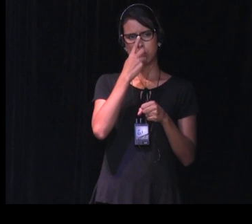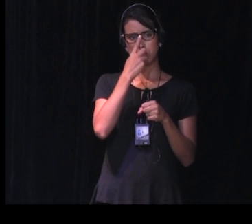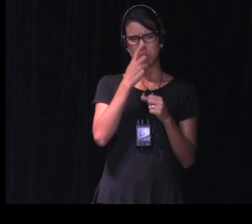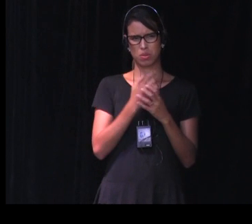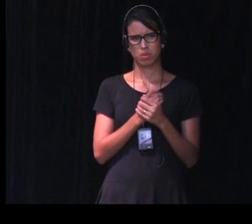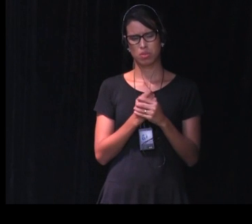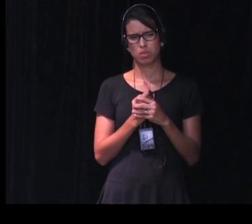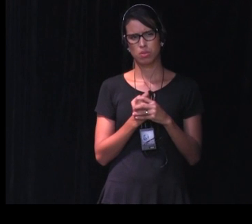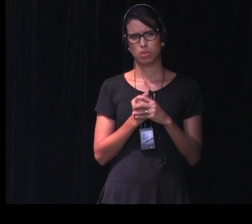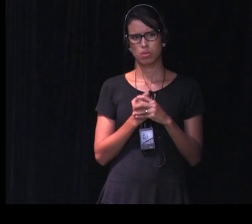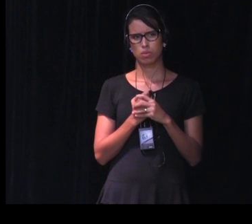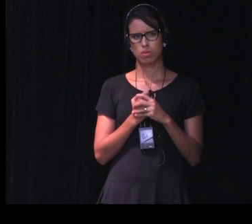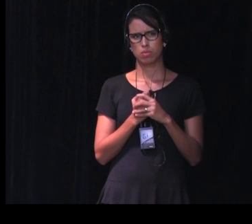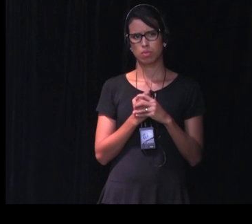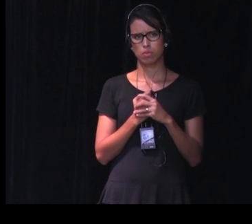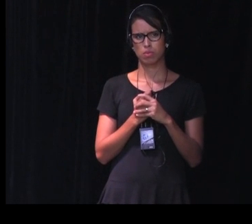anos,